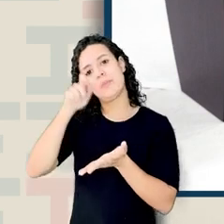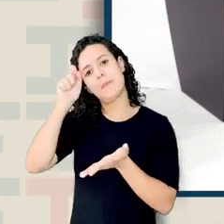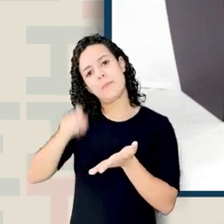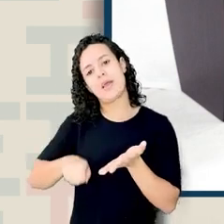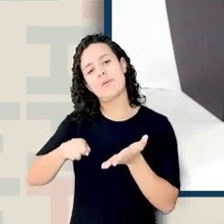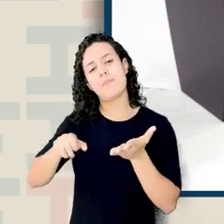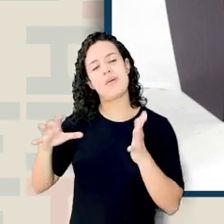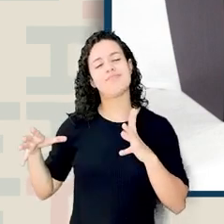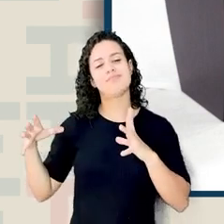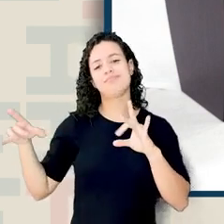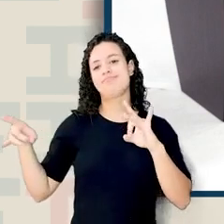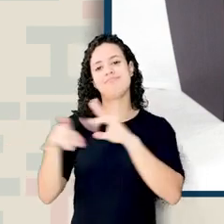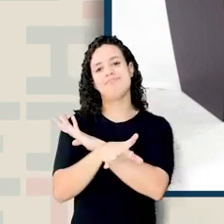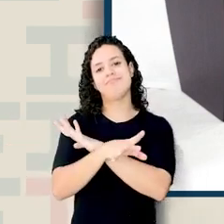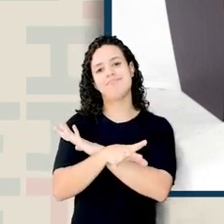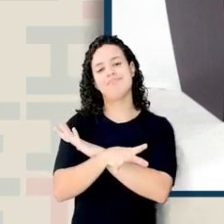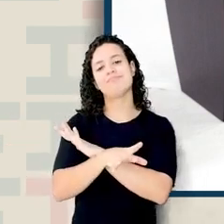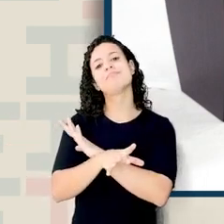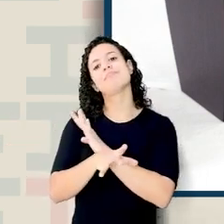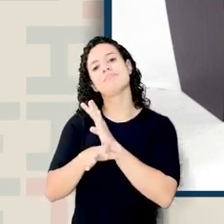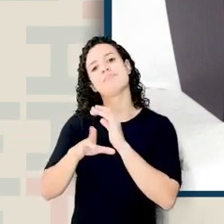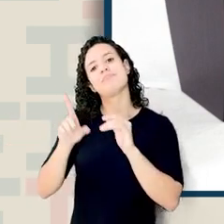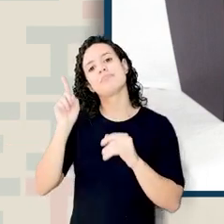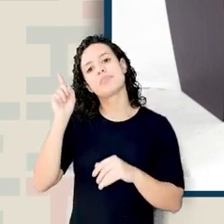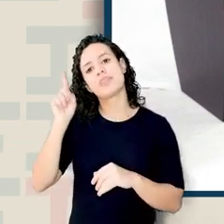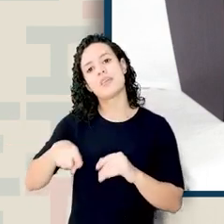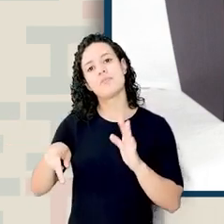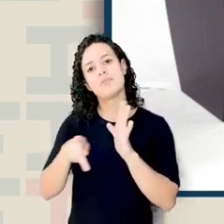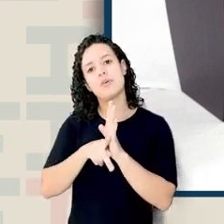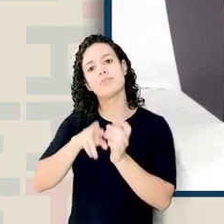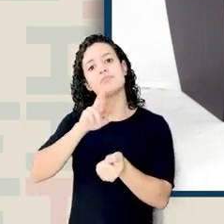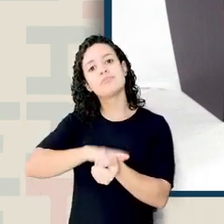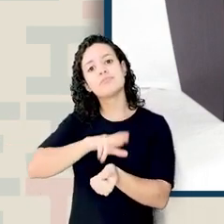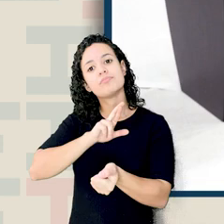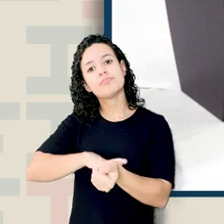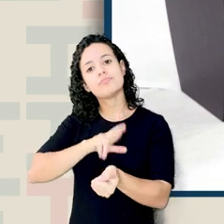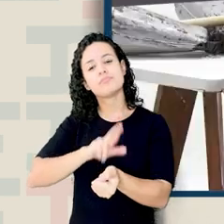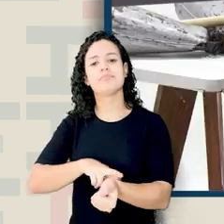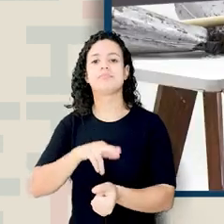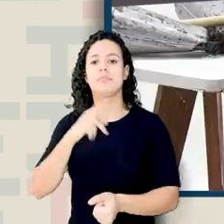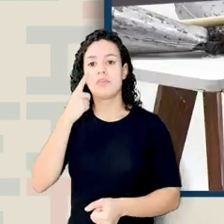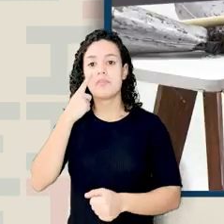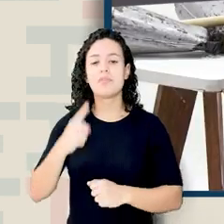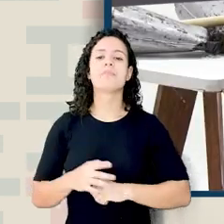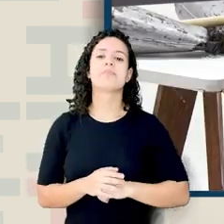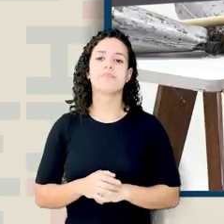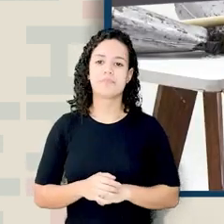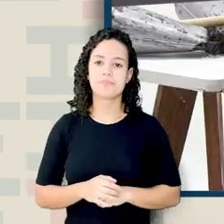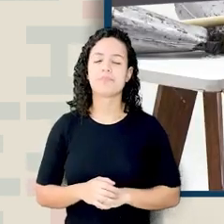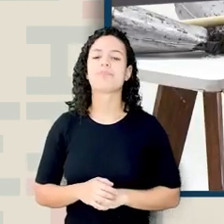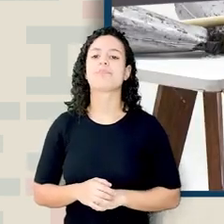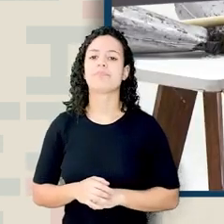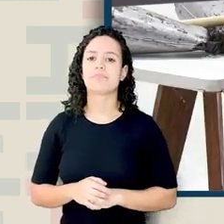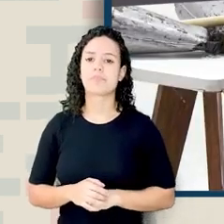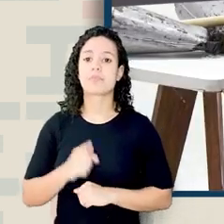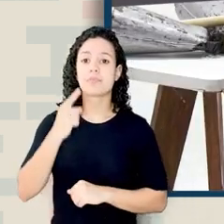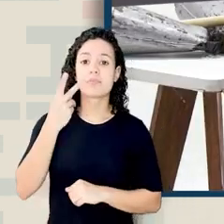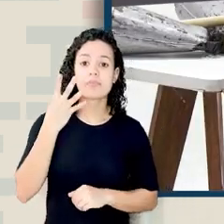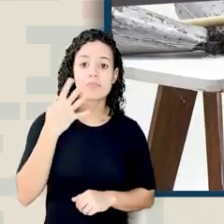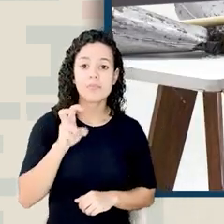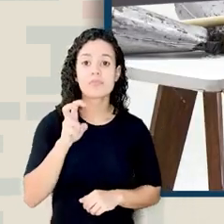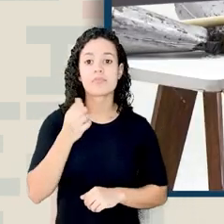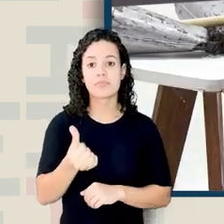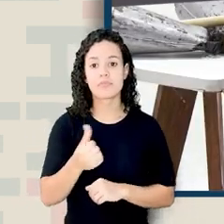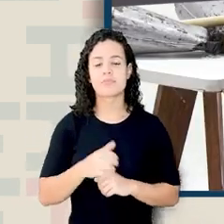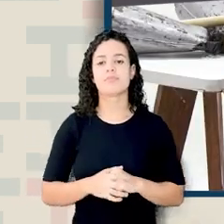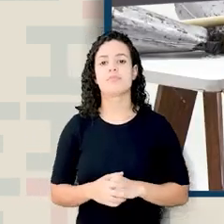poder fechar esse sentido, essa respiração métrica do compasso. E vamos ter 1, 2, 3, 4,